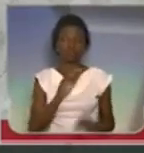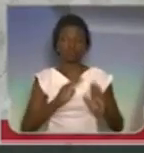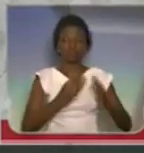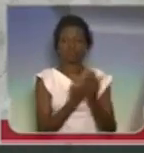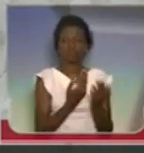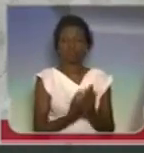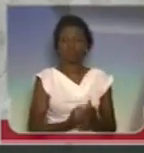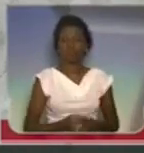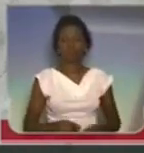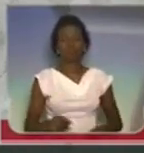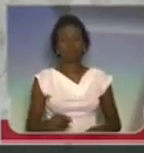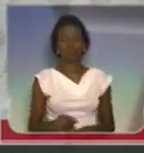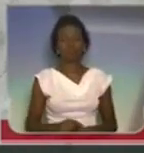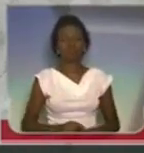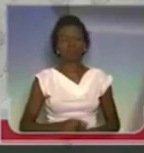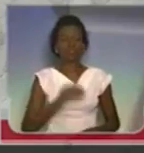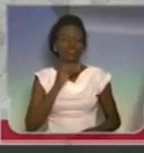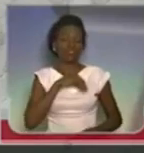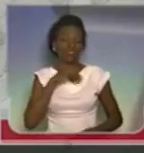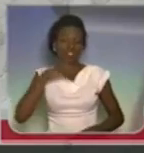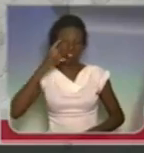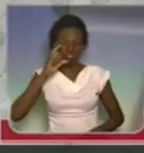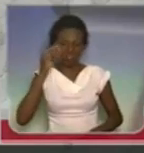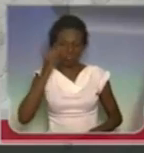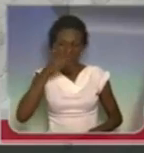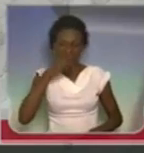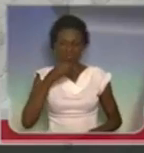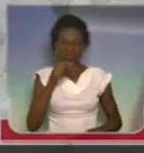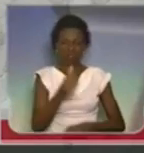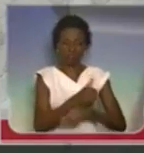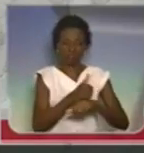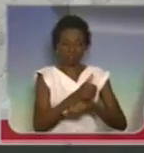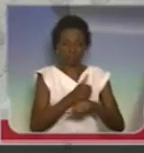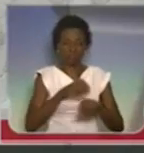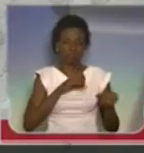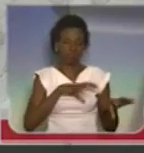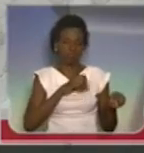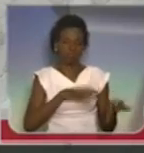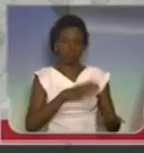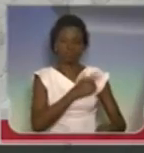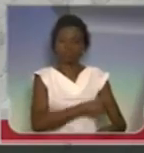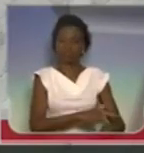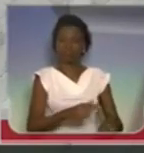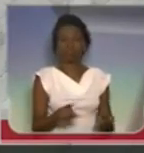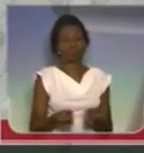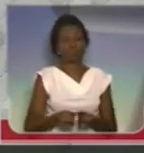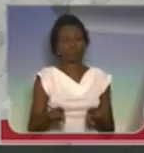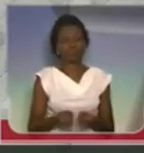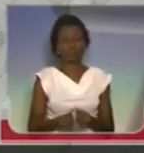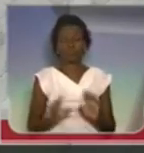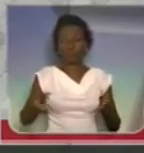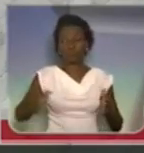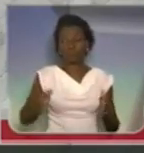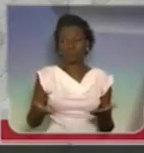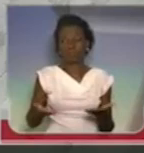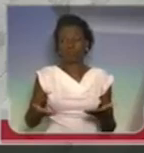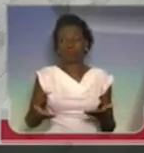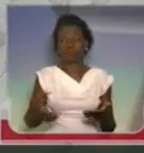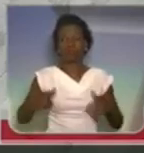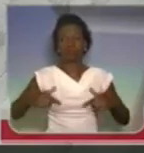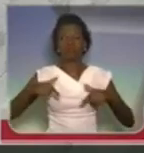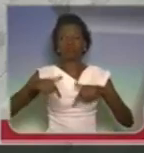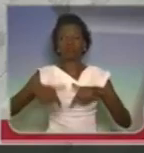achatamento salarial dos profissionais da educação como se não bastasse já as